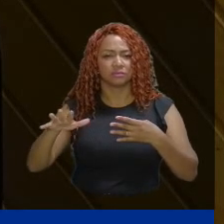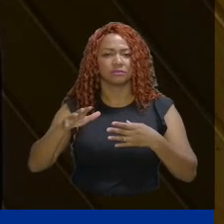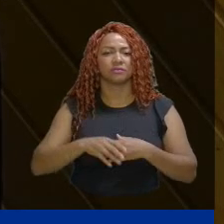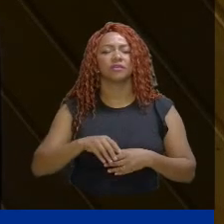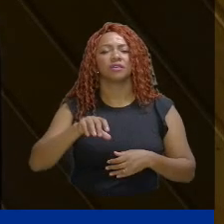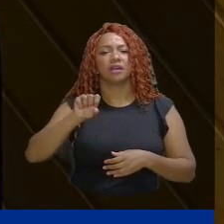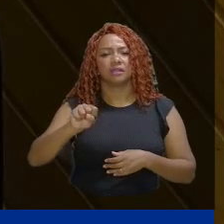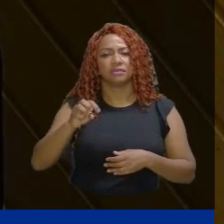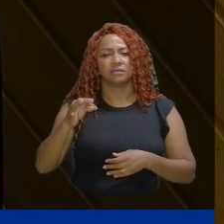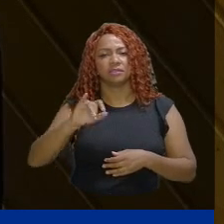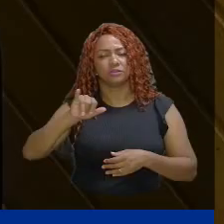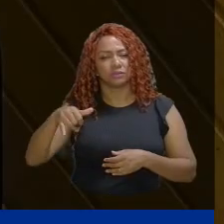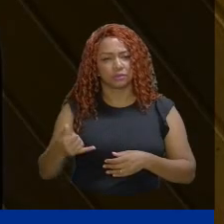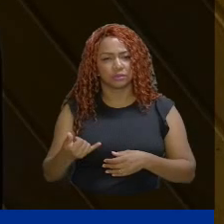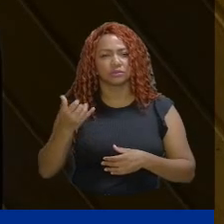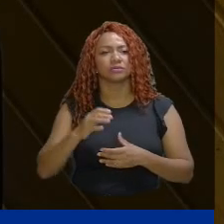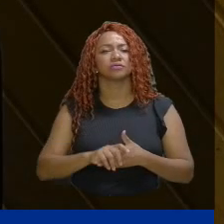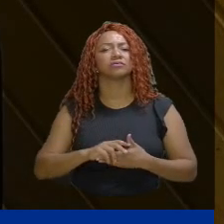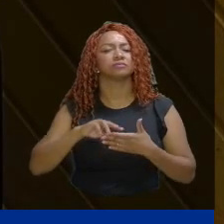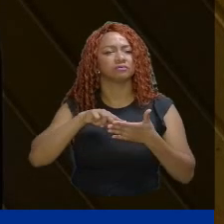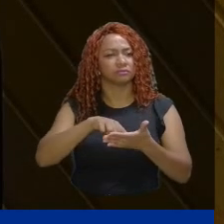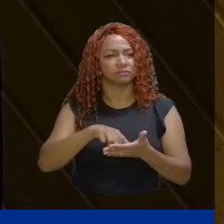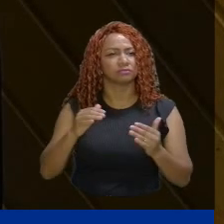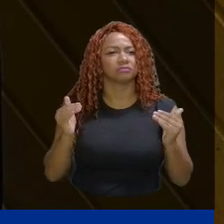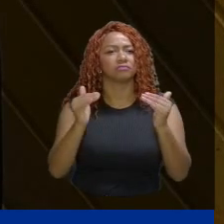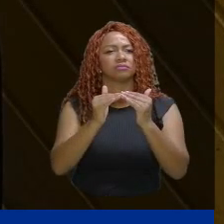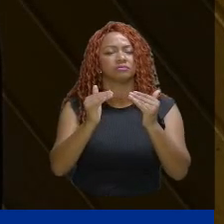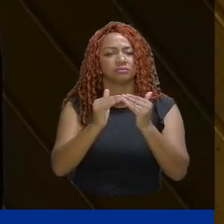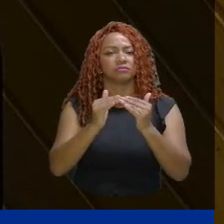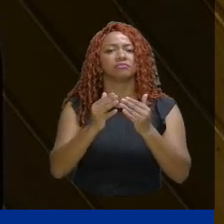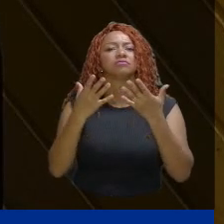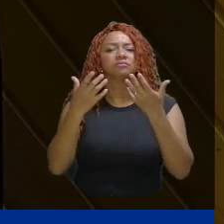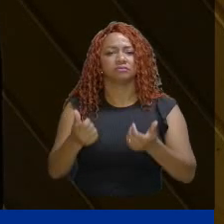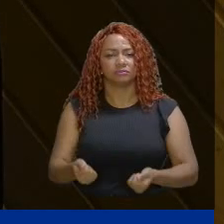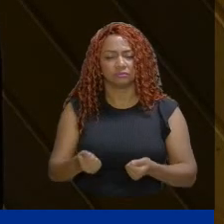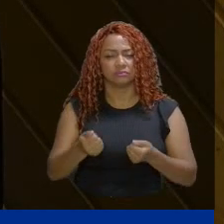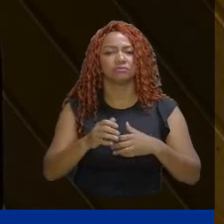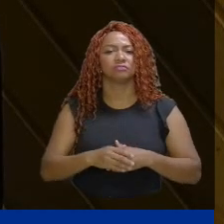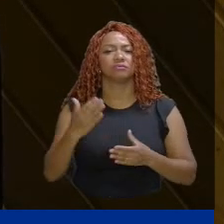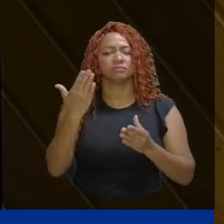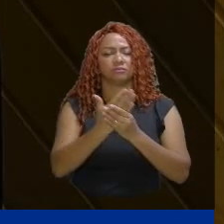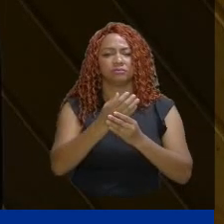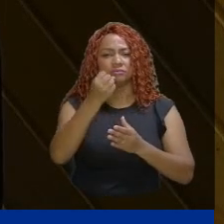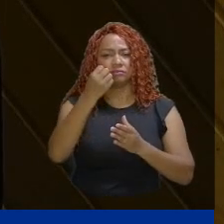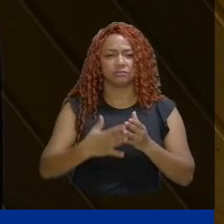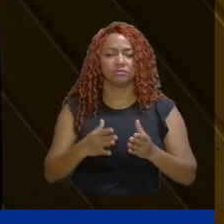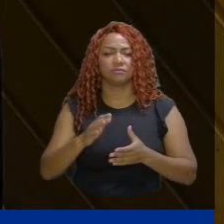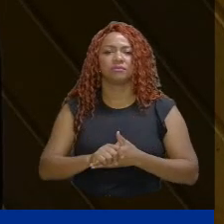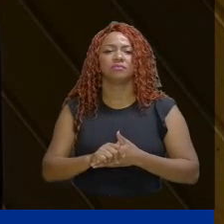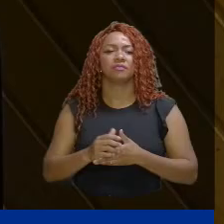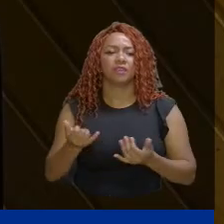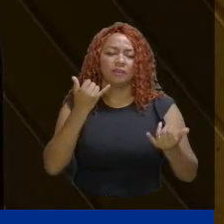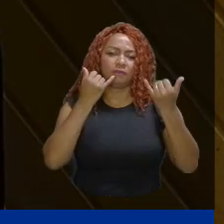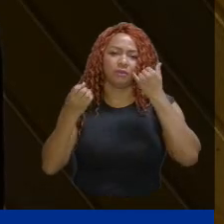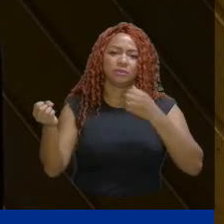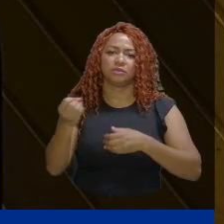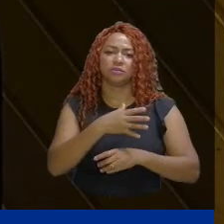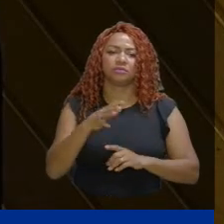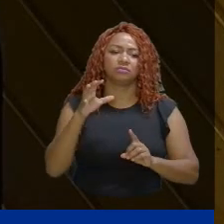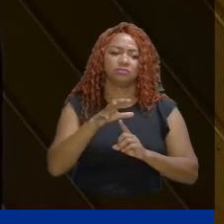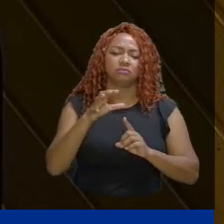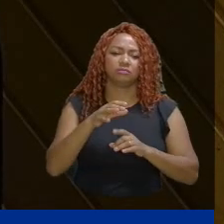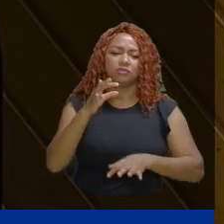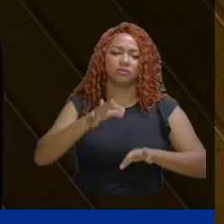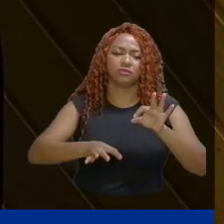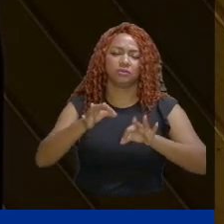do STJ, firmou-se no sentido de admitir a suscitação em embargo de declaração de fato novo que possa influir no julgamento